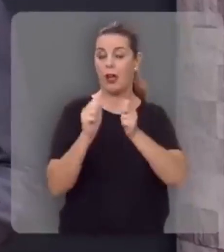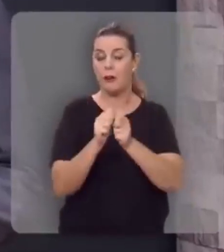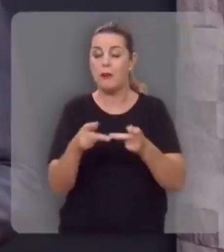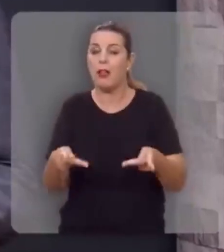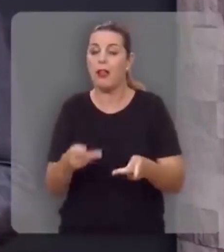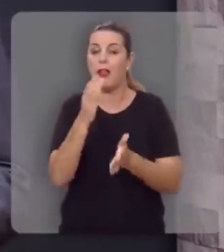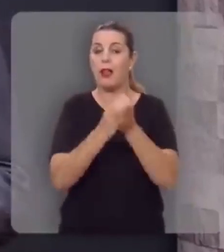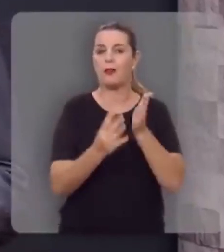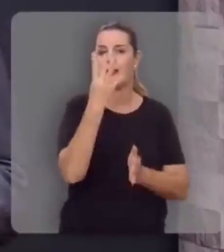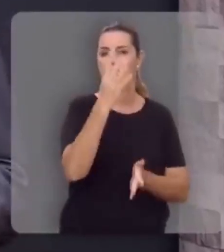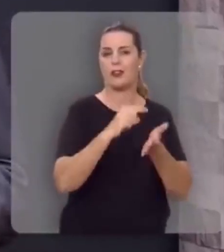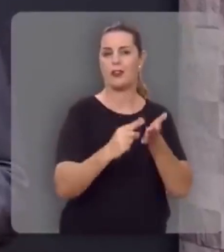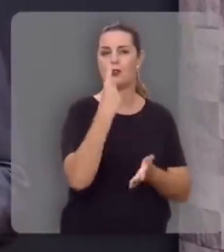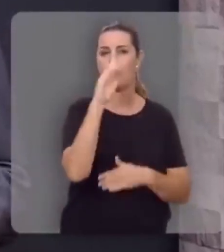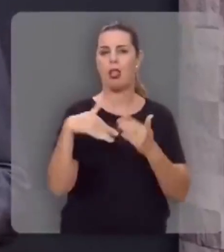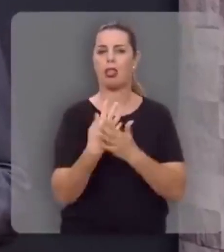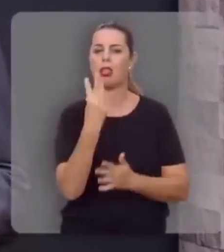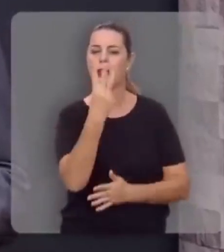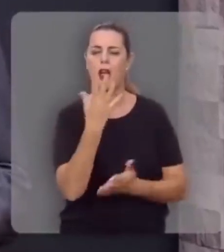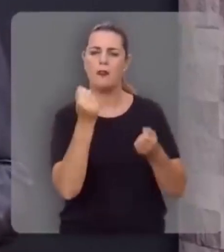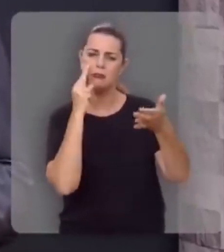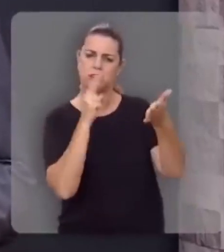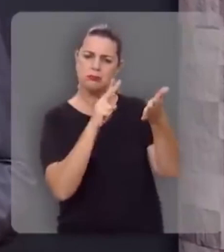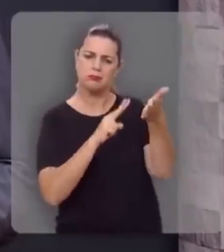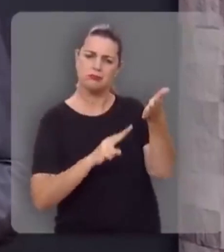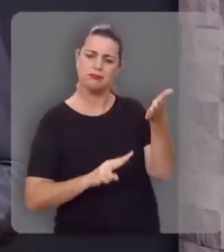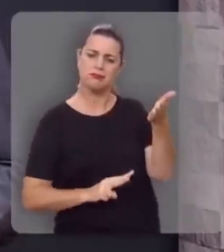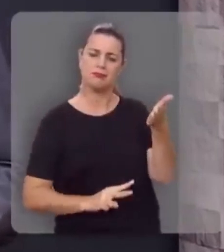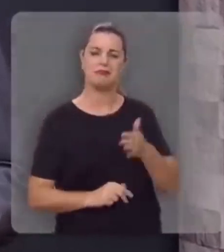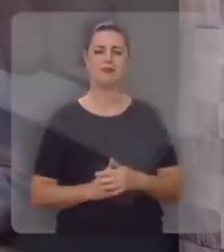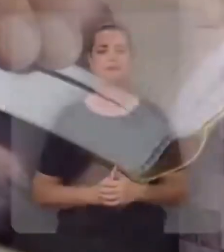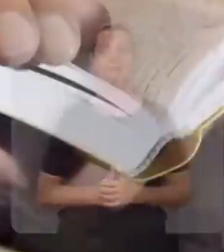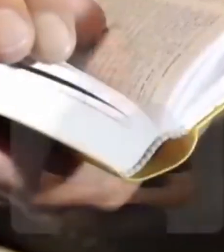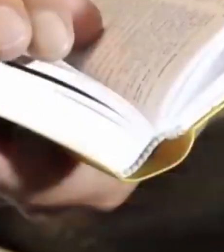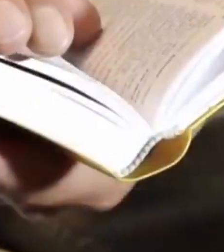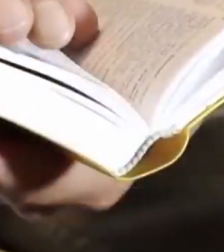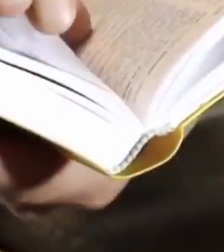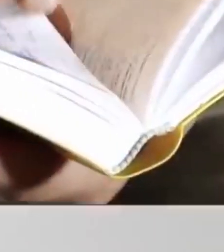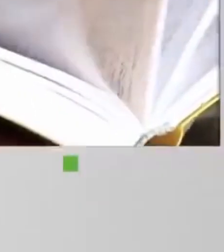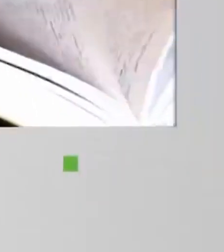Apocalipse capítulo 4, versos 1 a 3. Vamos ouvir a leitura do texto.